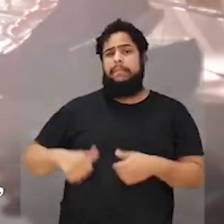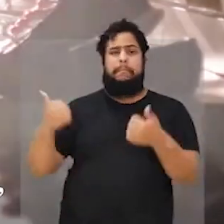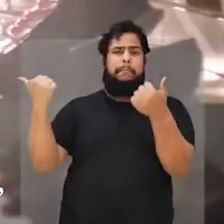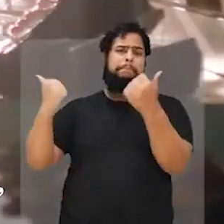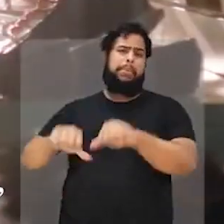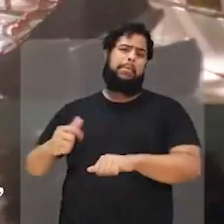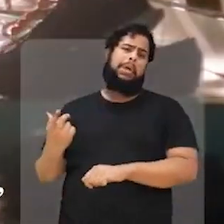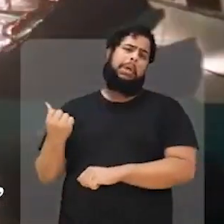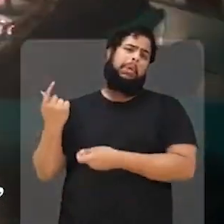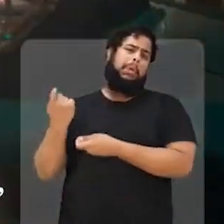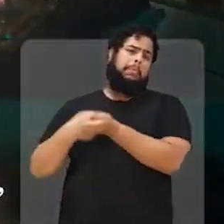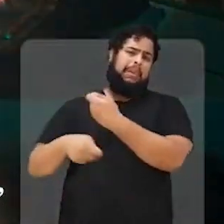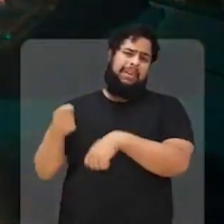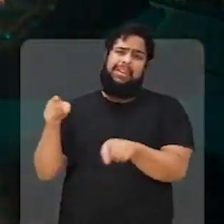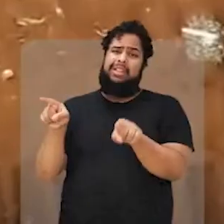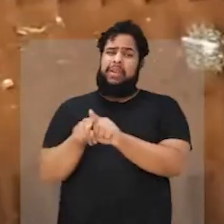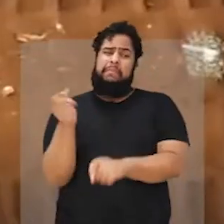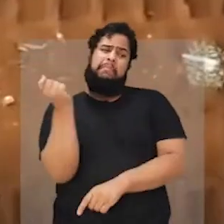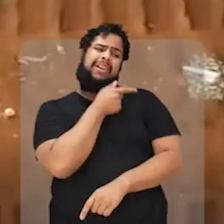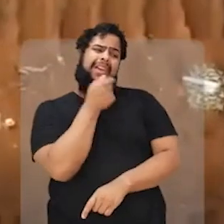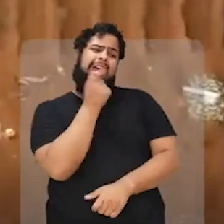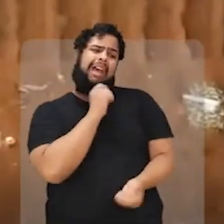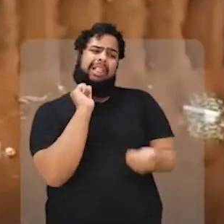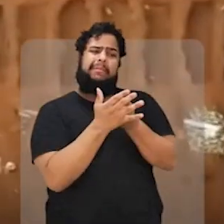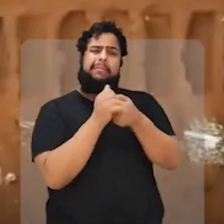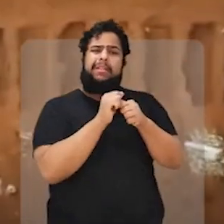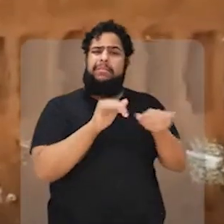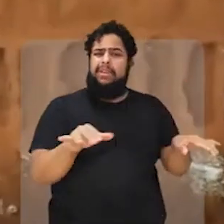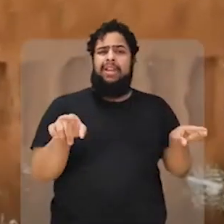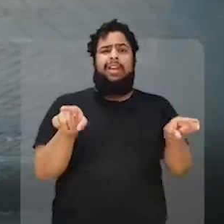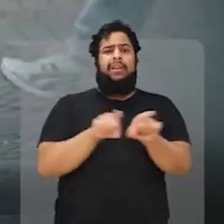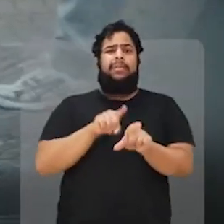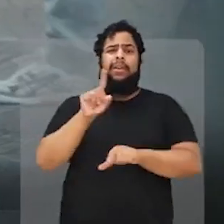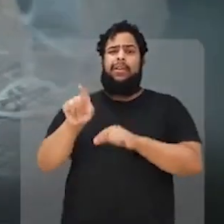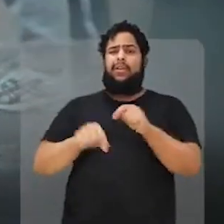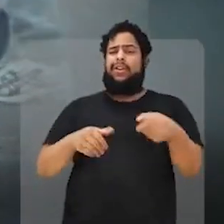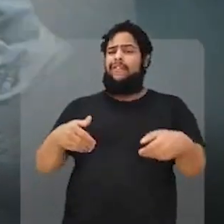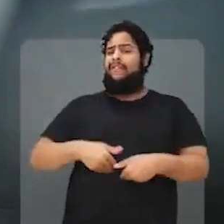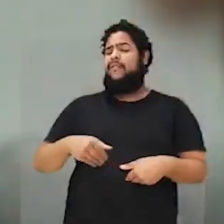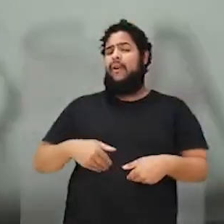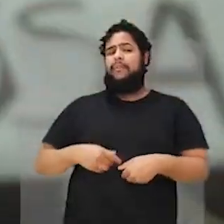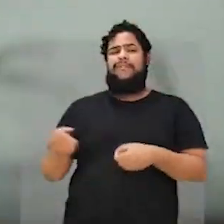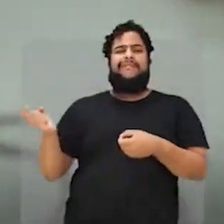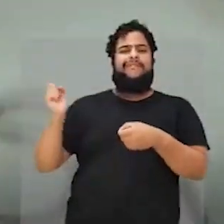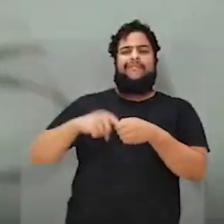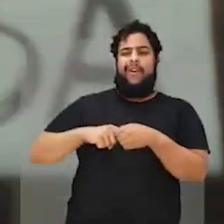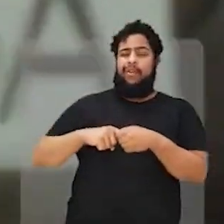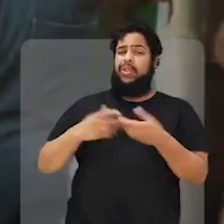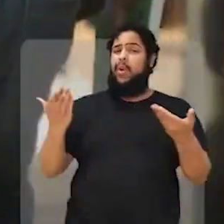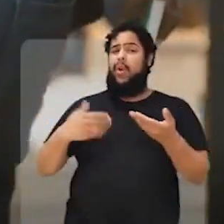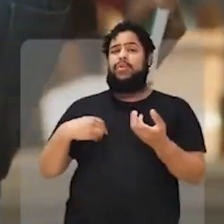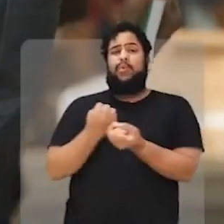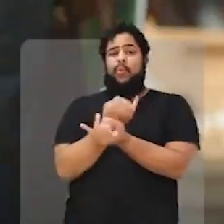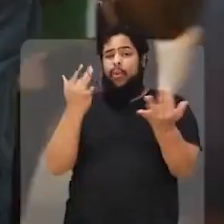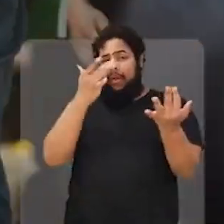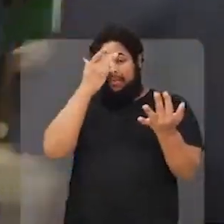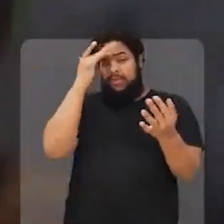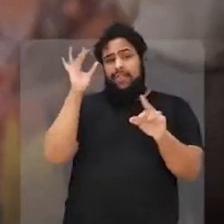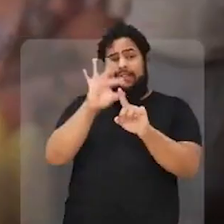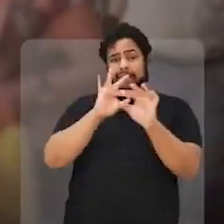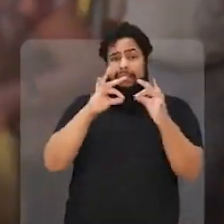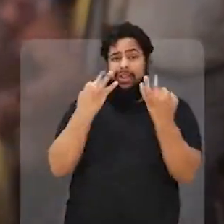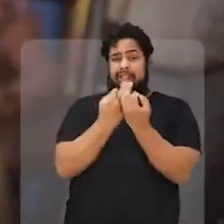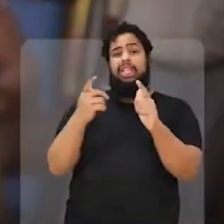foi um desastre na economia, debochou da pandemia, trouxe a fome de volta e hoje milhões de famílias